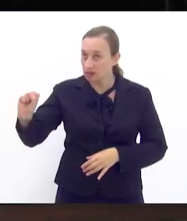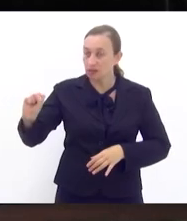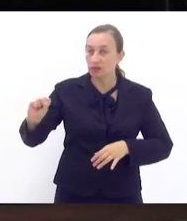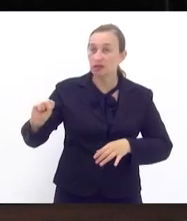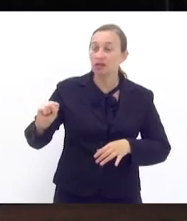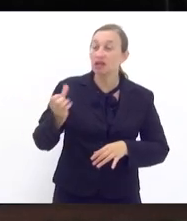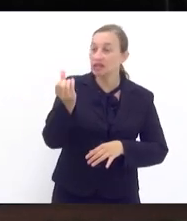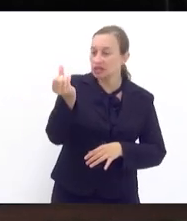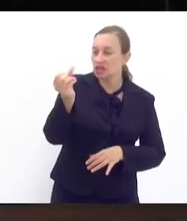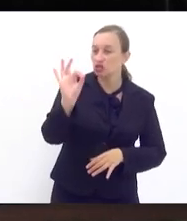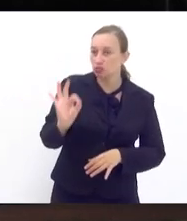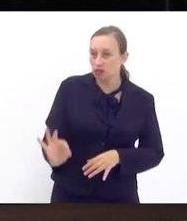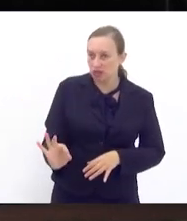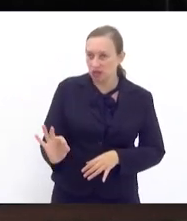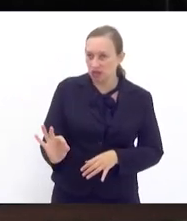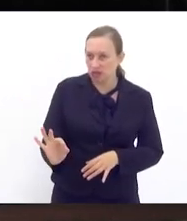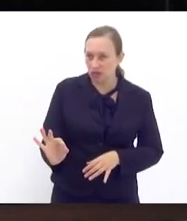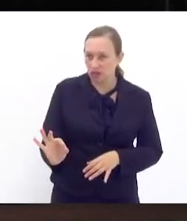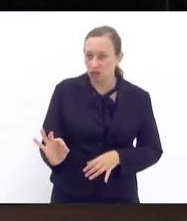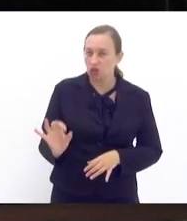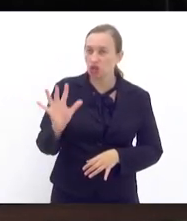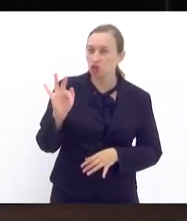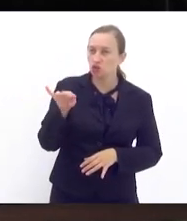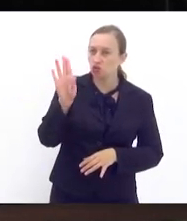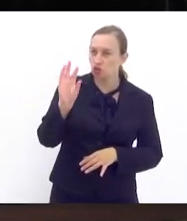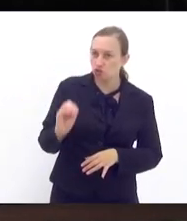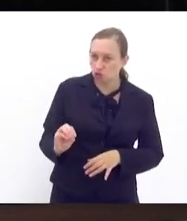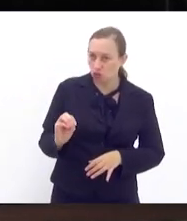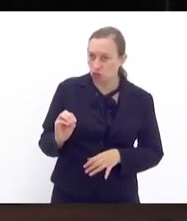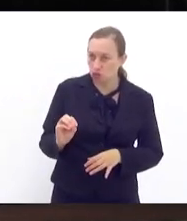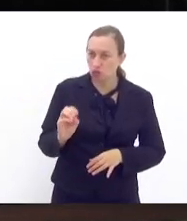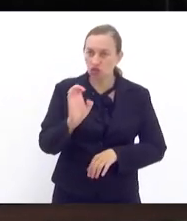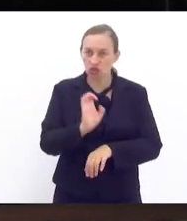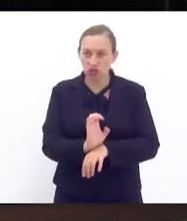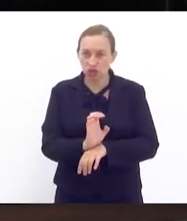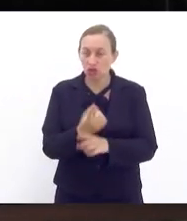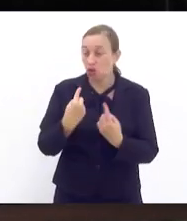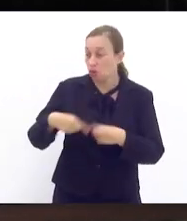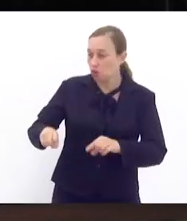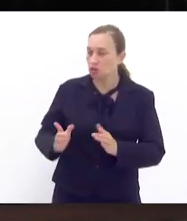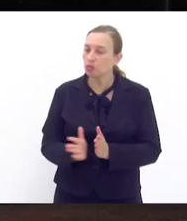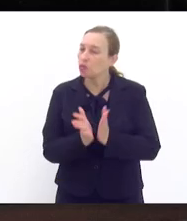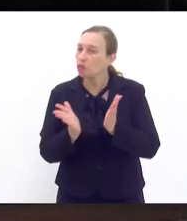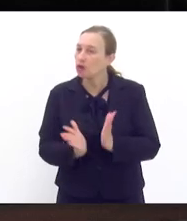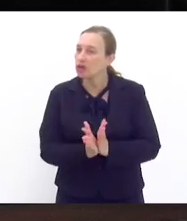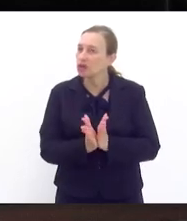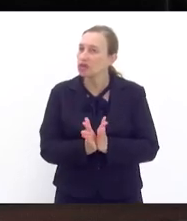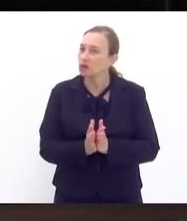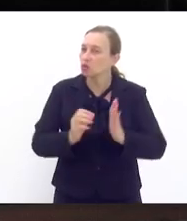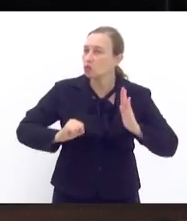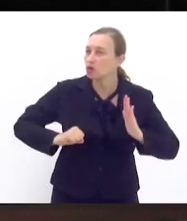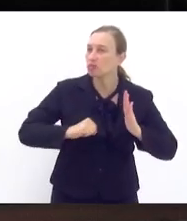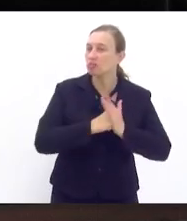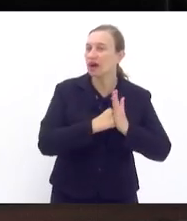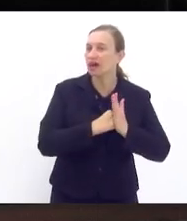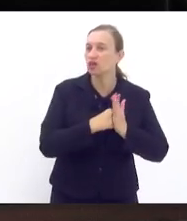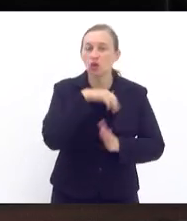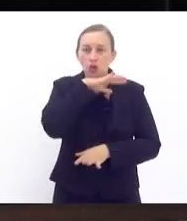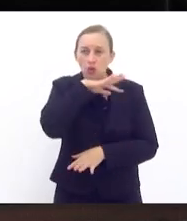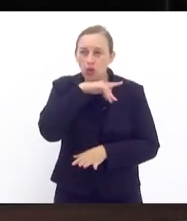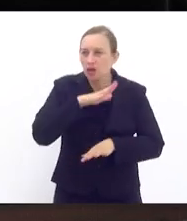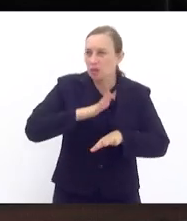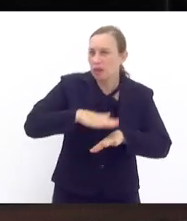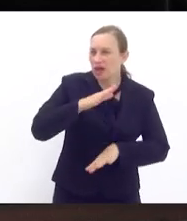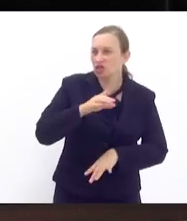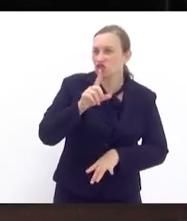de 6%, e no Fundo Estadual de Combate à Pobreza, um impacto negativo de mais